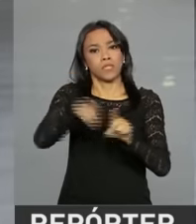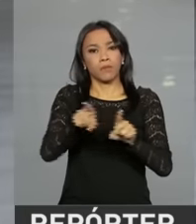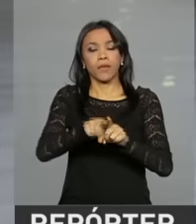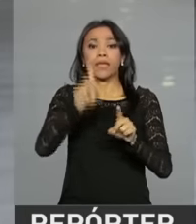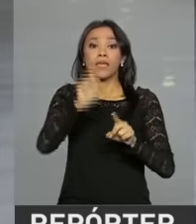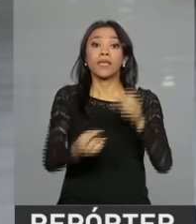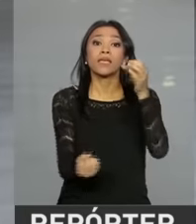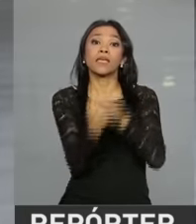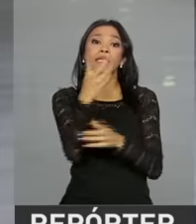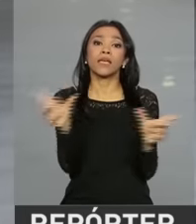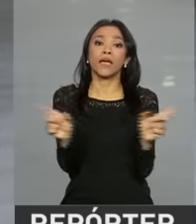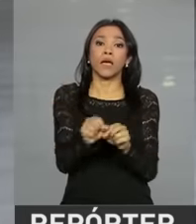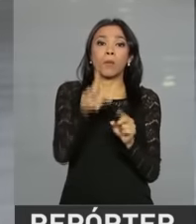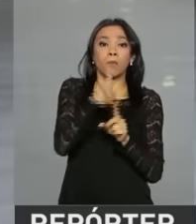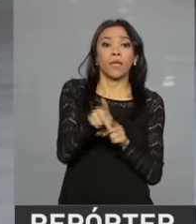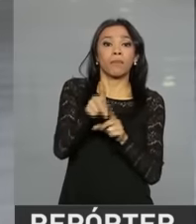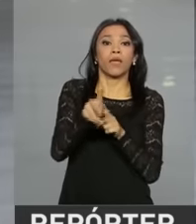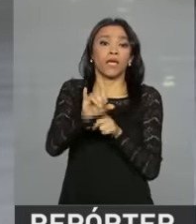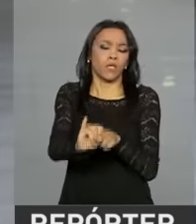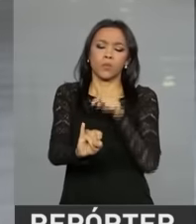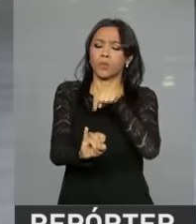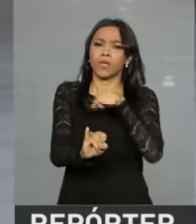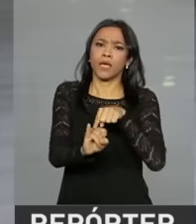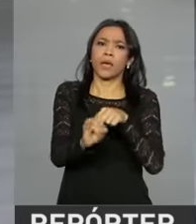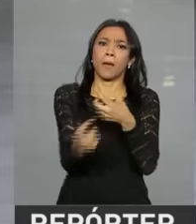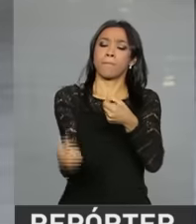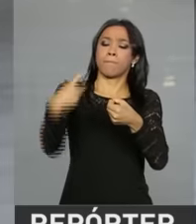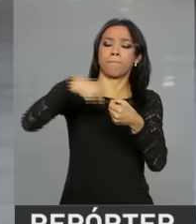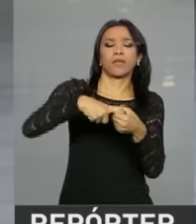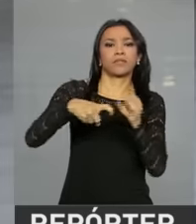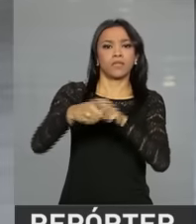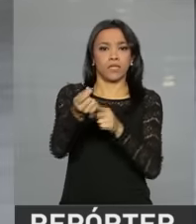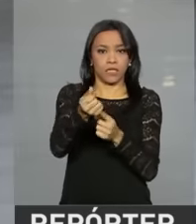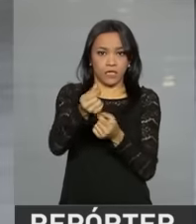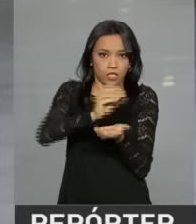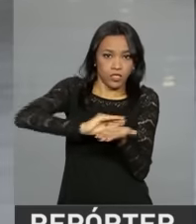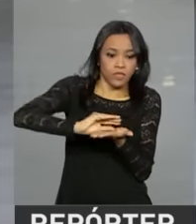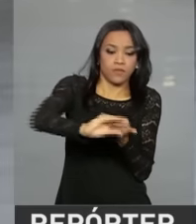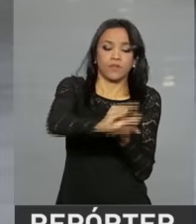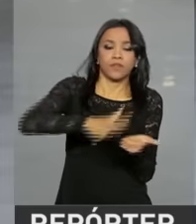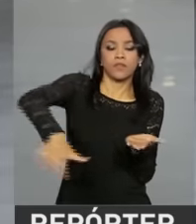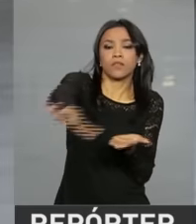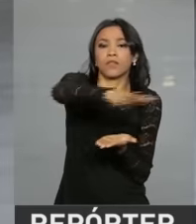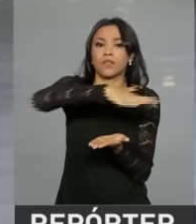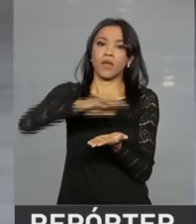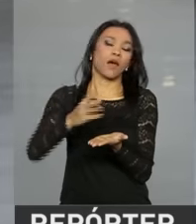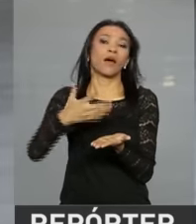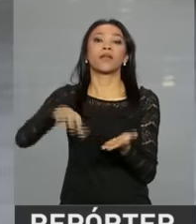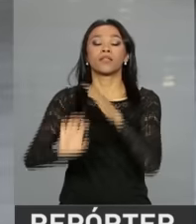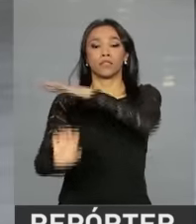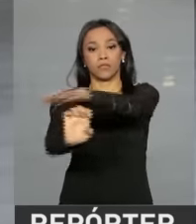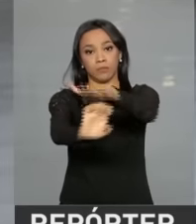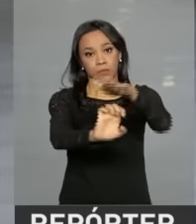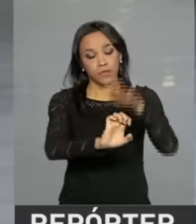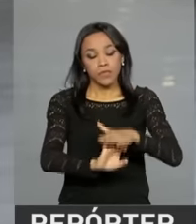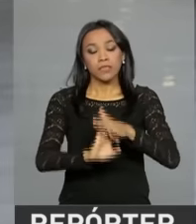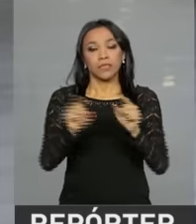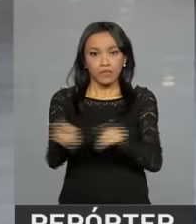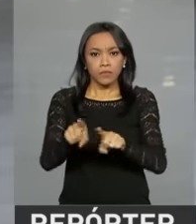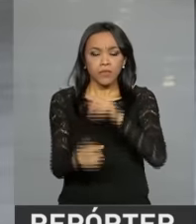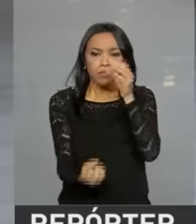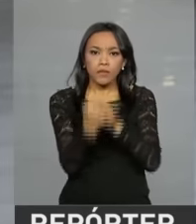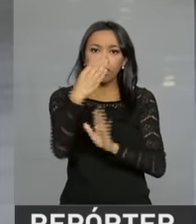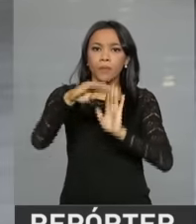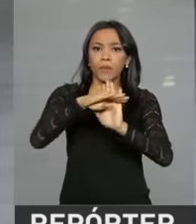o PPI, o Programa de Parcerias de Investimentos. É um programa que trata aí de concessões à iniciativa privada e de programa